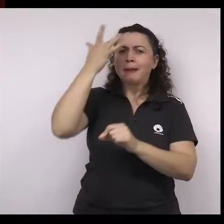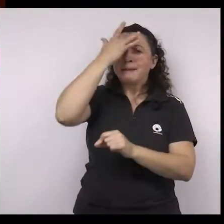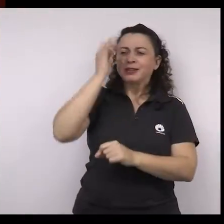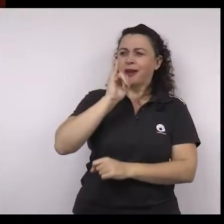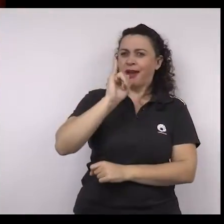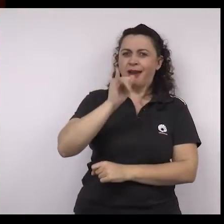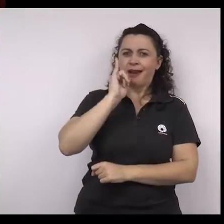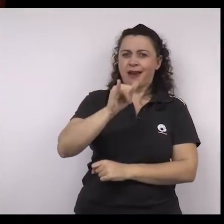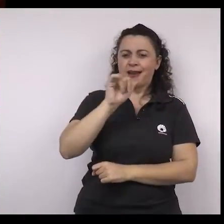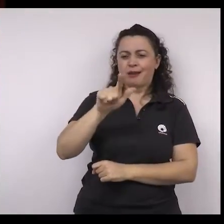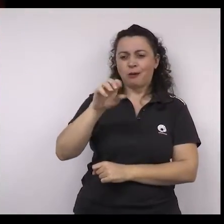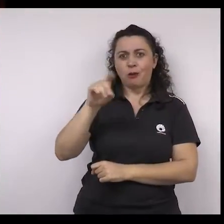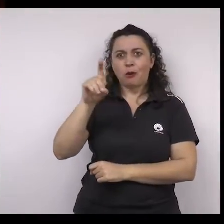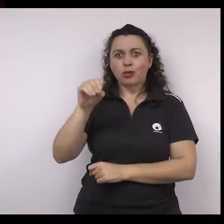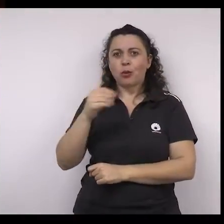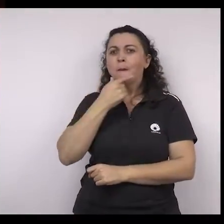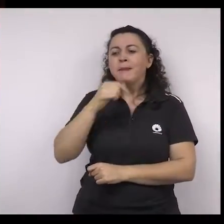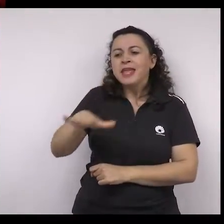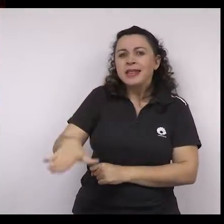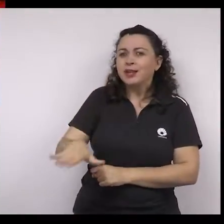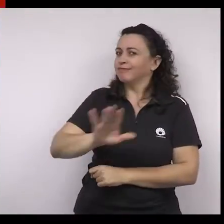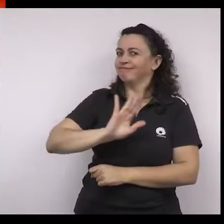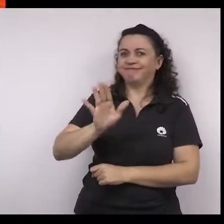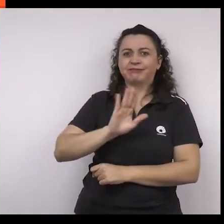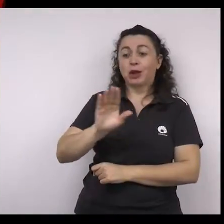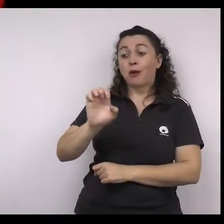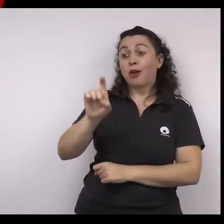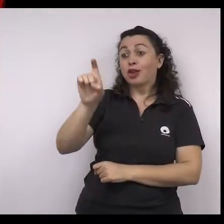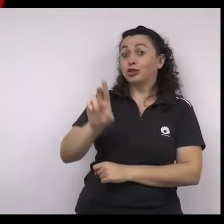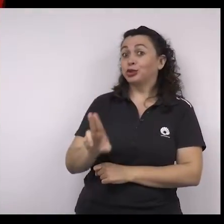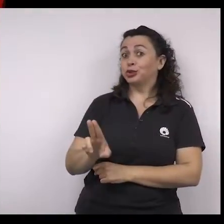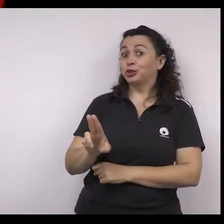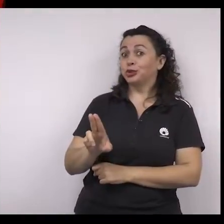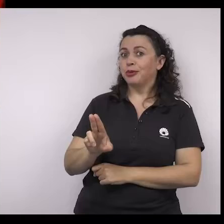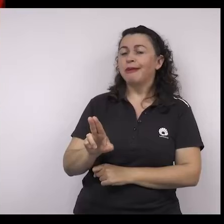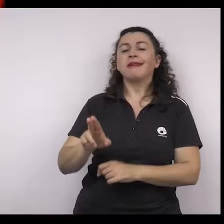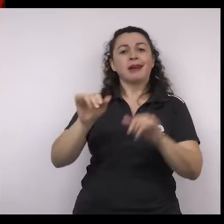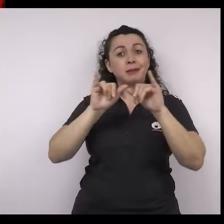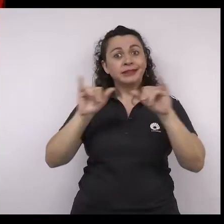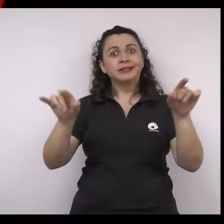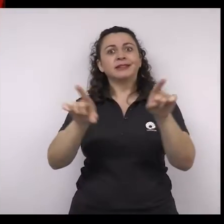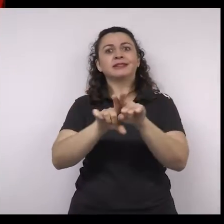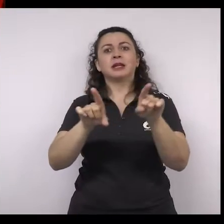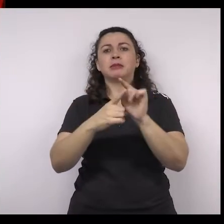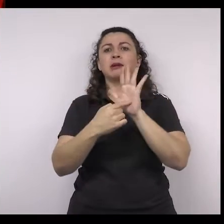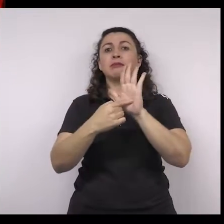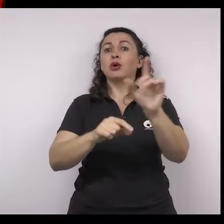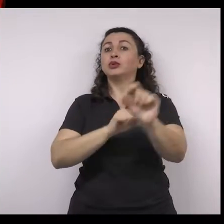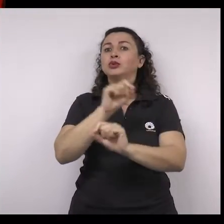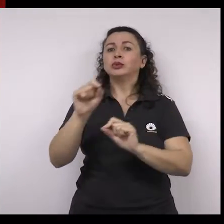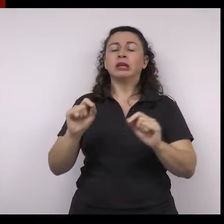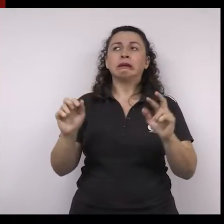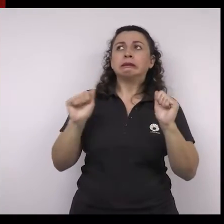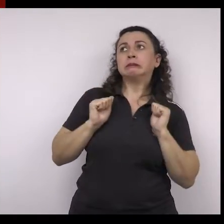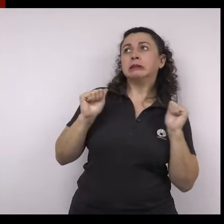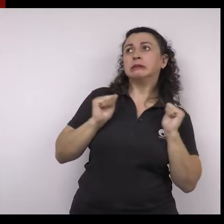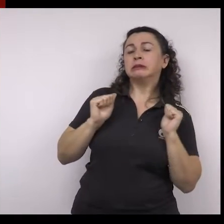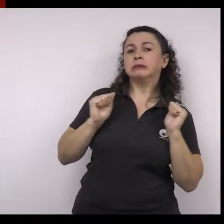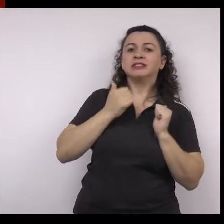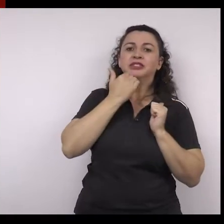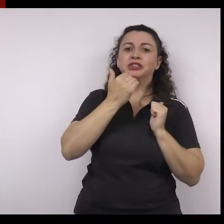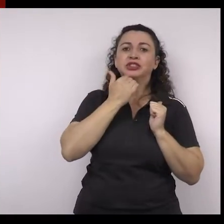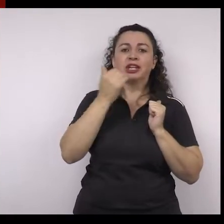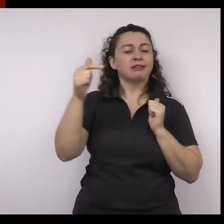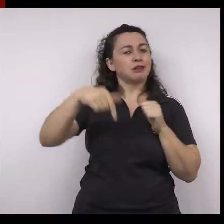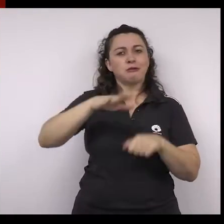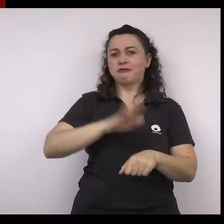os recados de Godot não é um menino, mas Exu. E a mensagem põe fim às expectativas. Godot